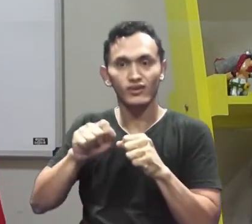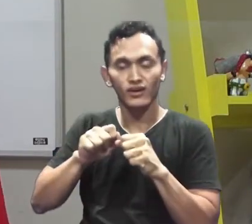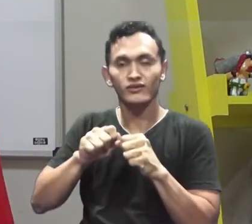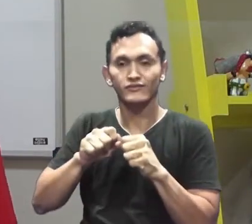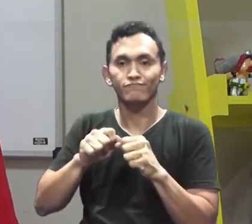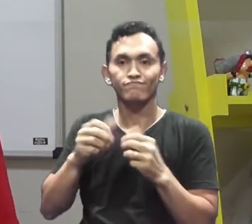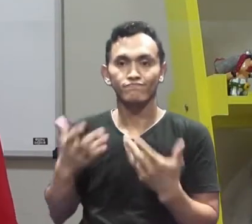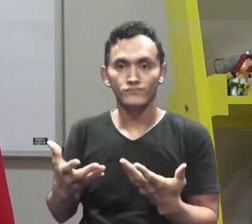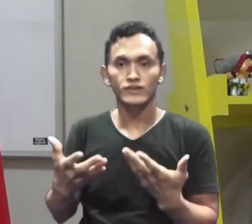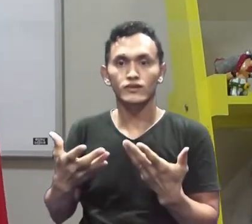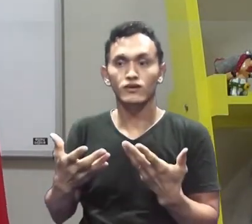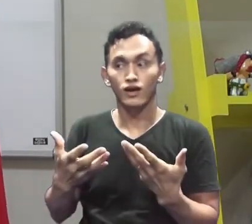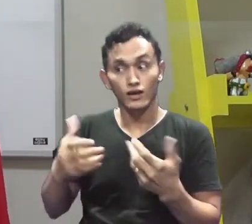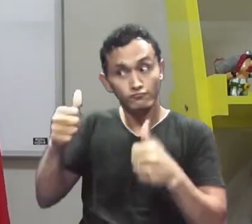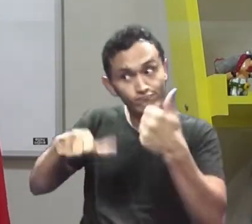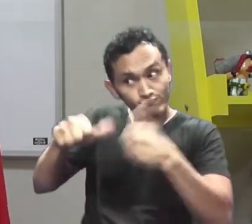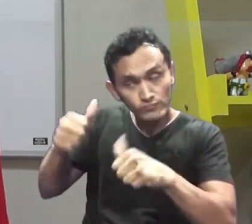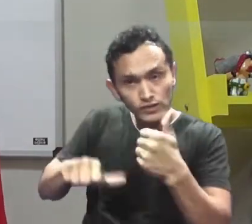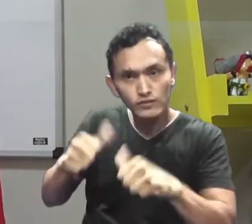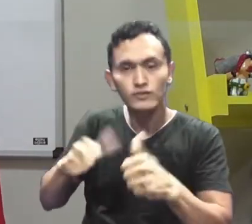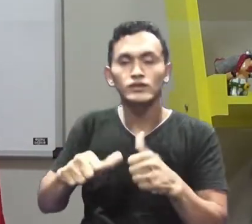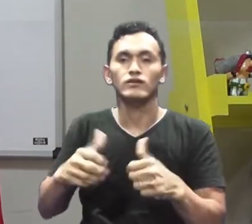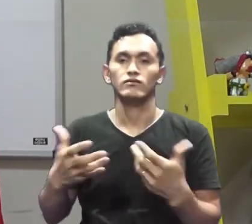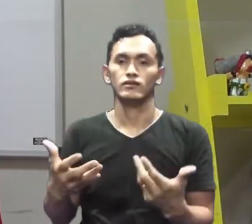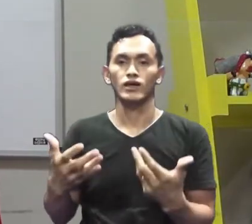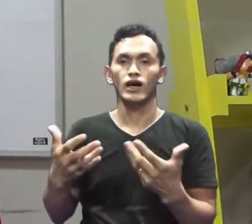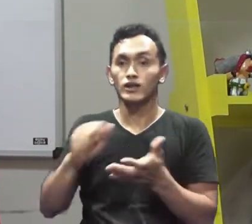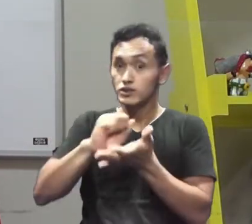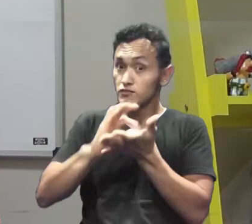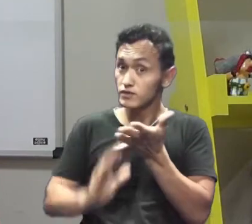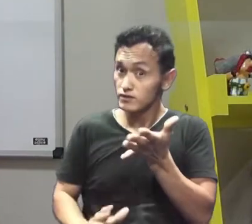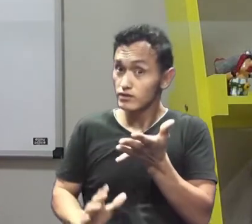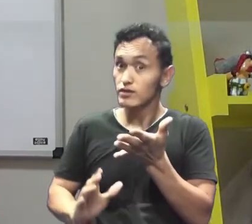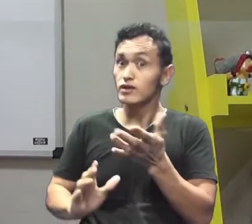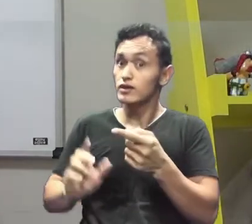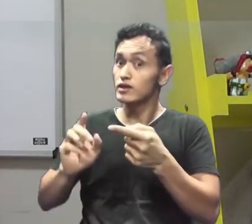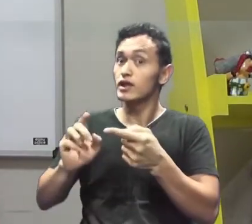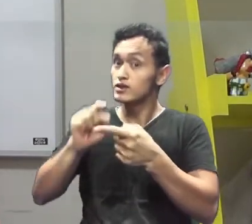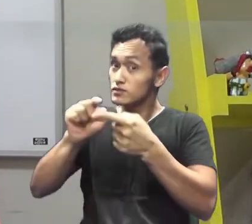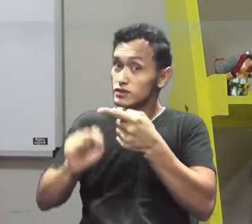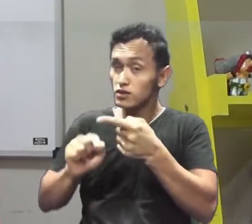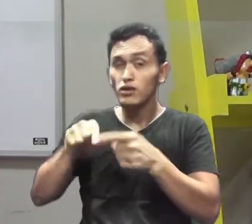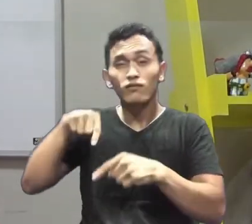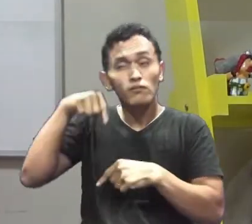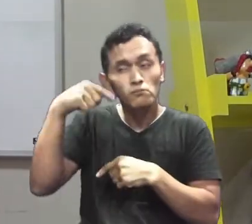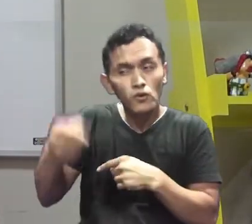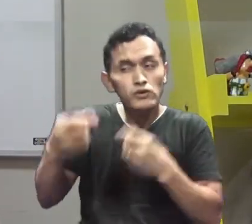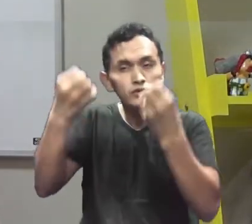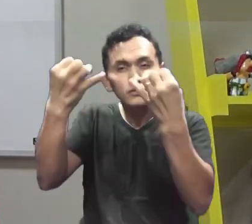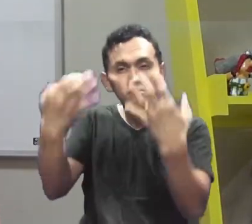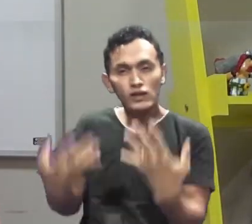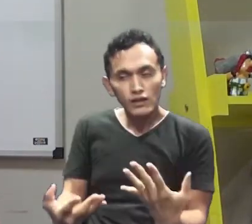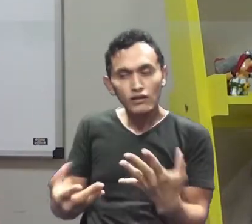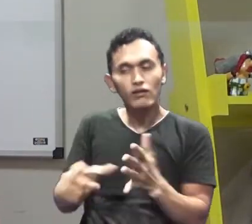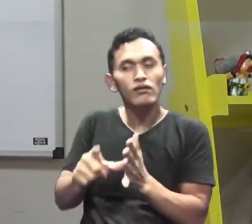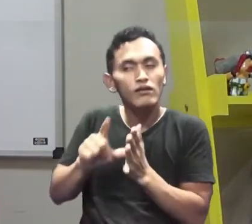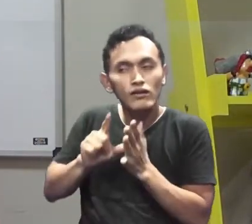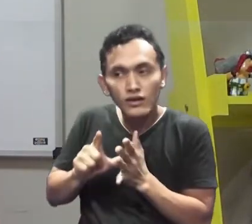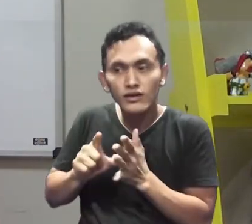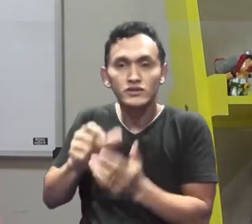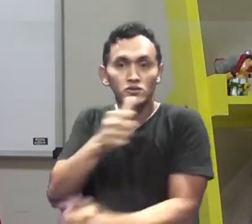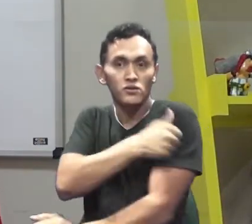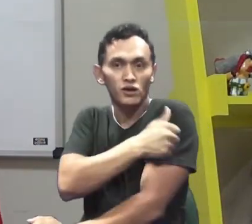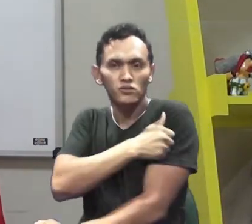para exemplificar, seriam atividades de divisão depois que você explica. Então, enquanto o aluno